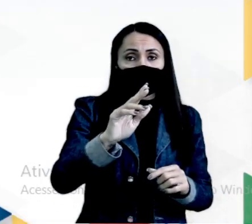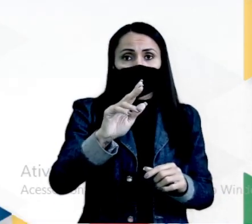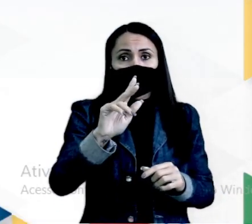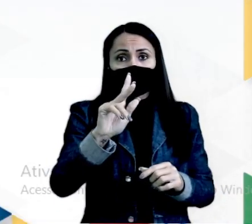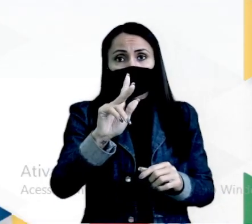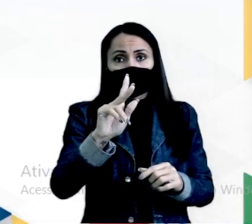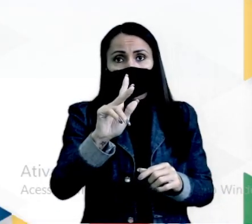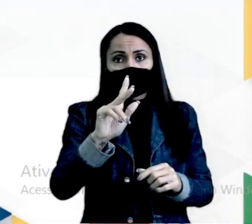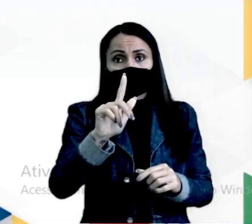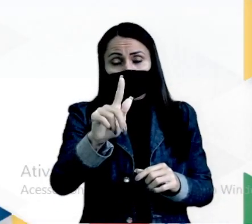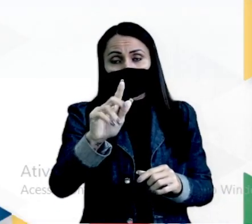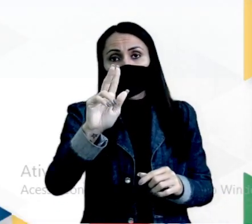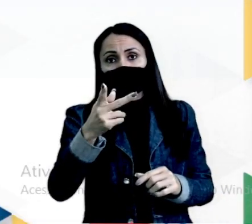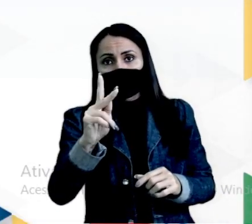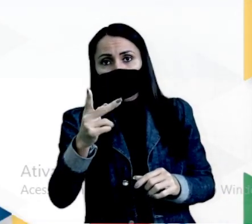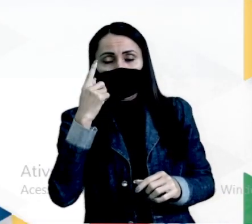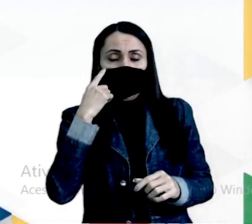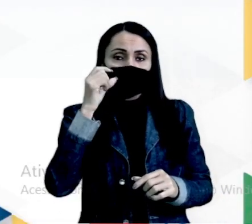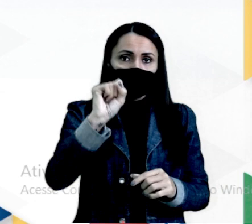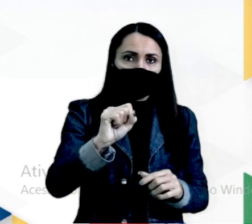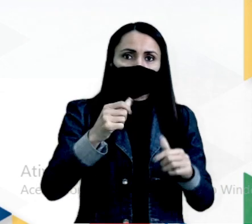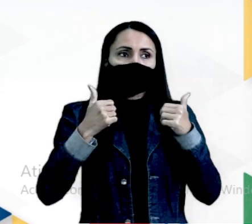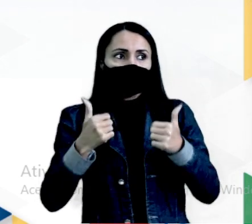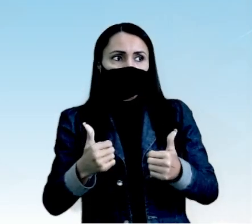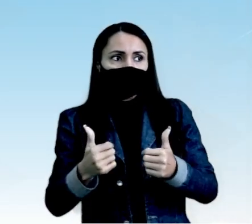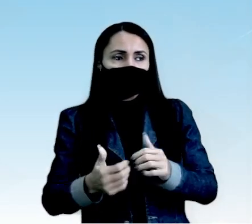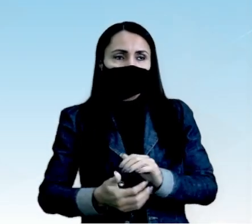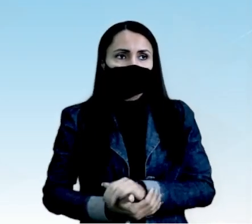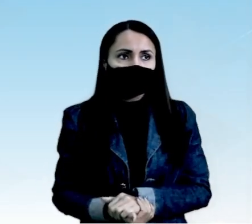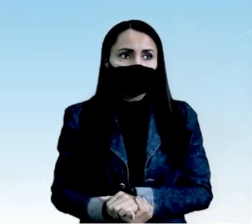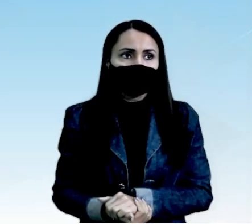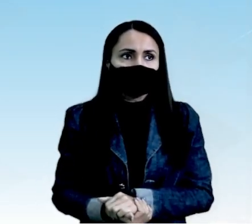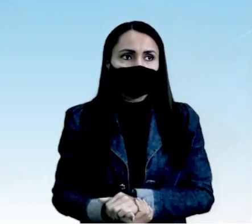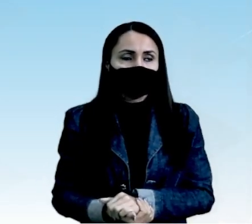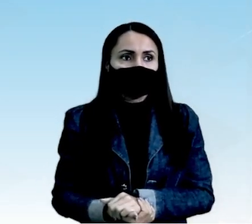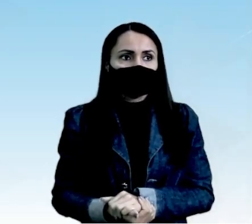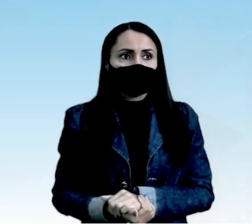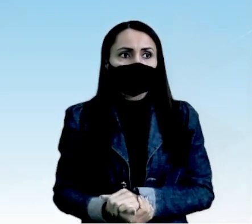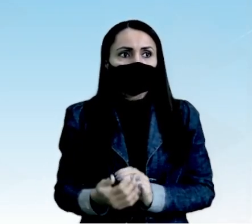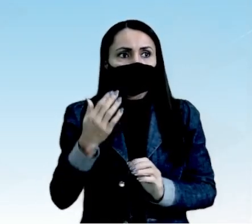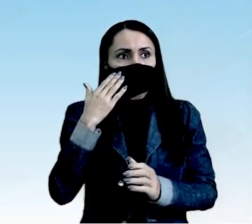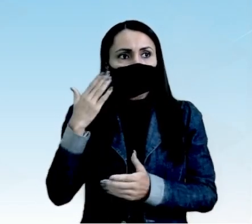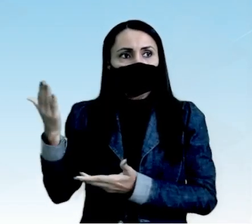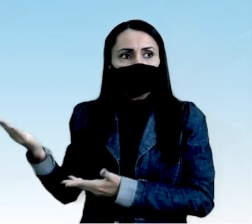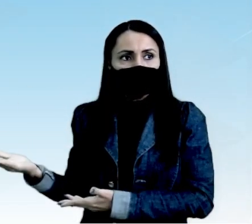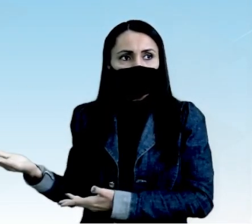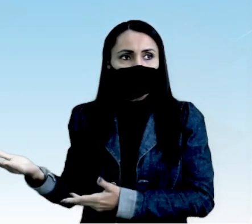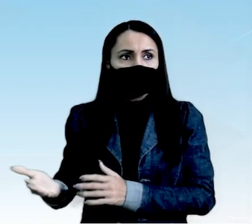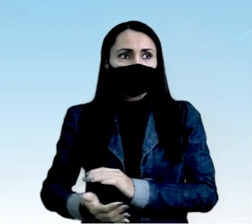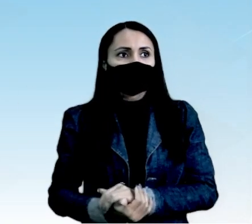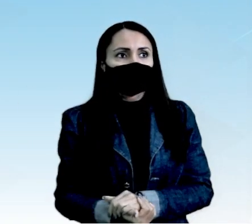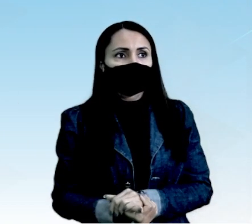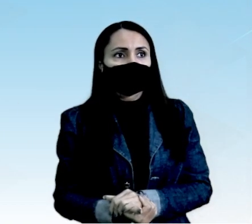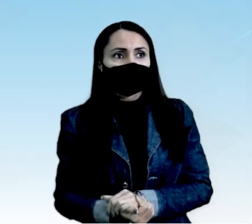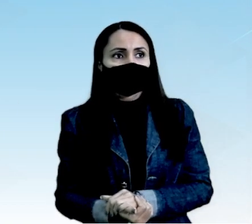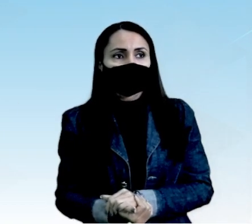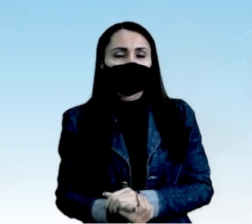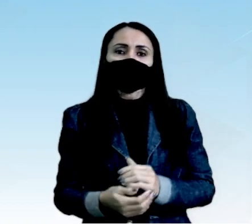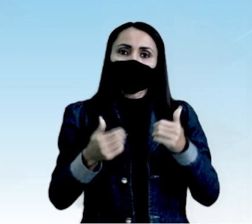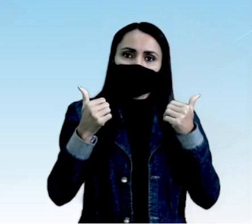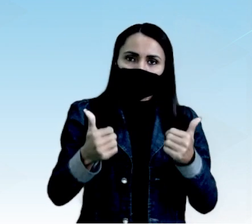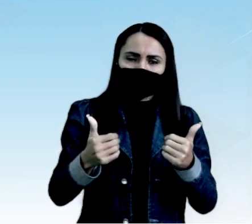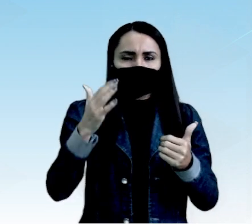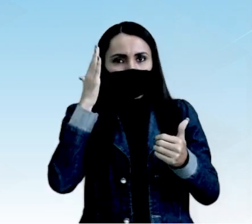vai ser 8 quadradinhos. Beleza? Tanto de um lado como do outro. Solução posta para vocês.